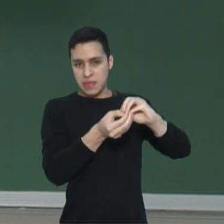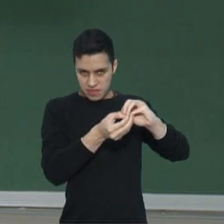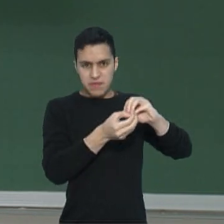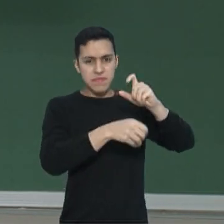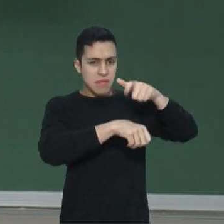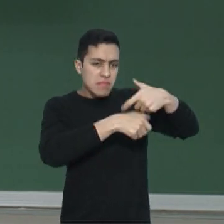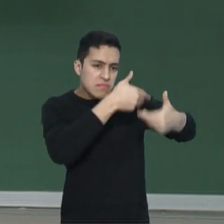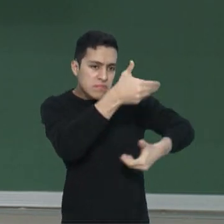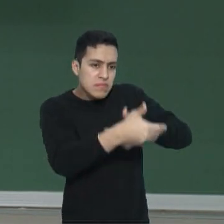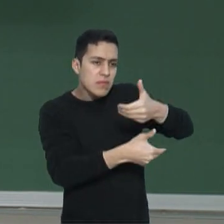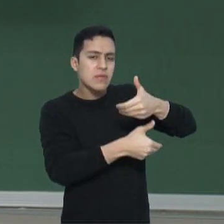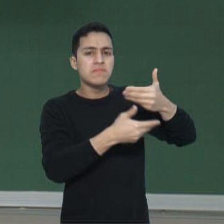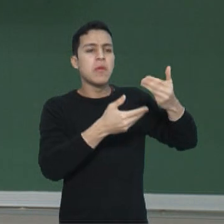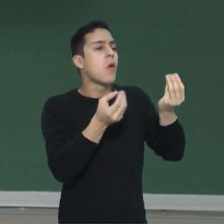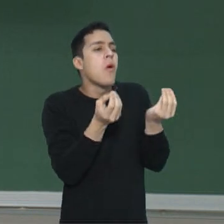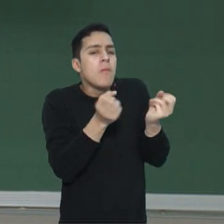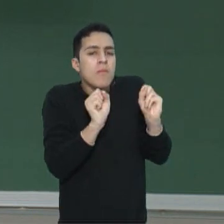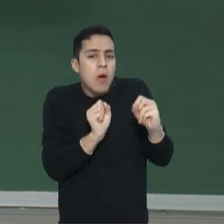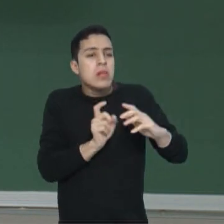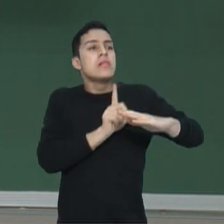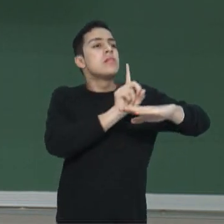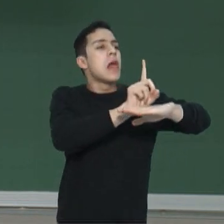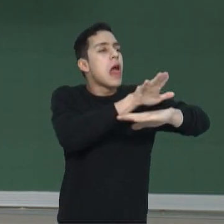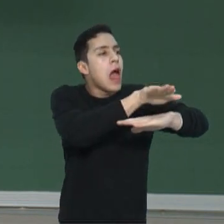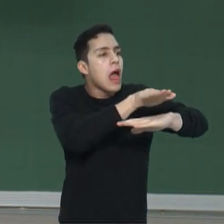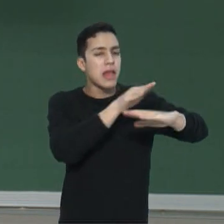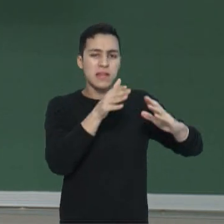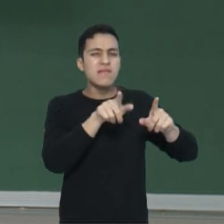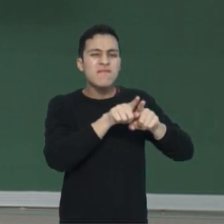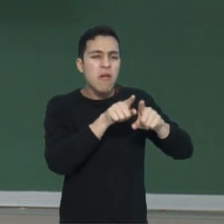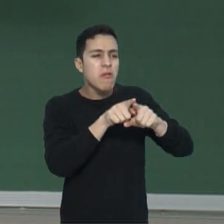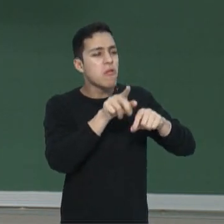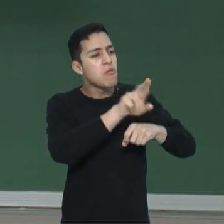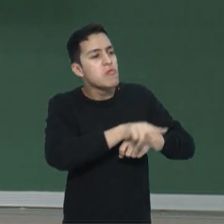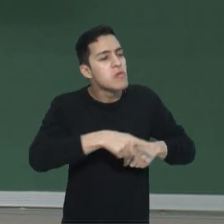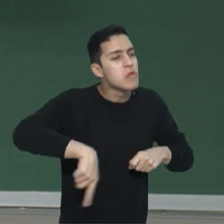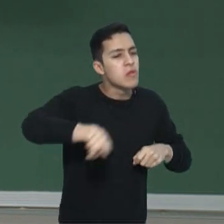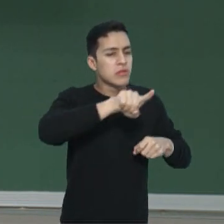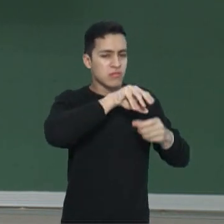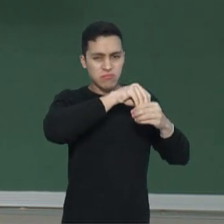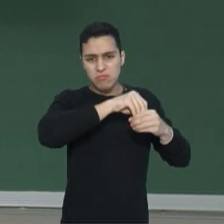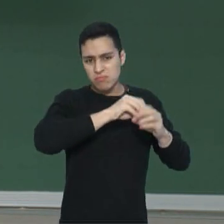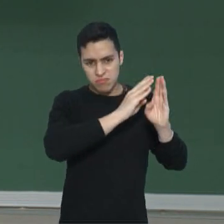está acontecendo, em qual horário ela pode ir e usufruir dos serviços da